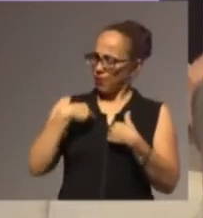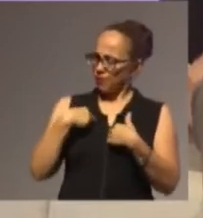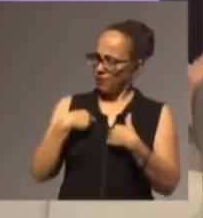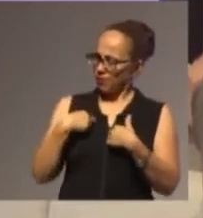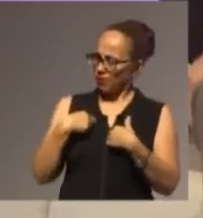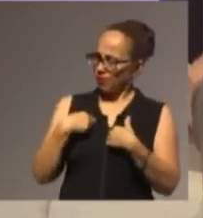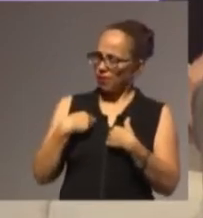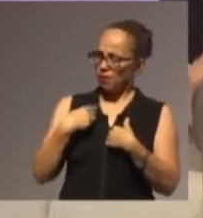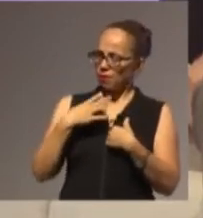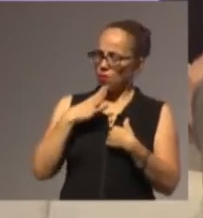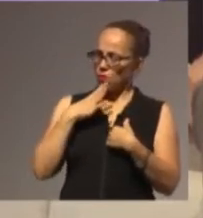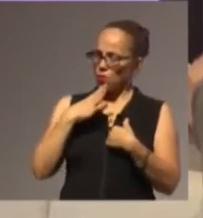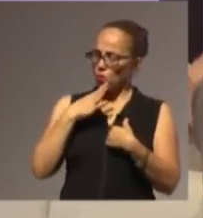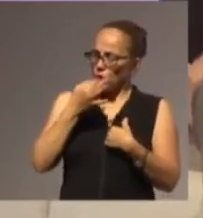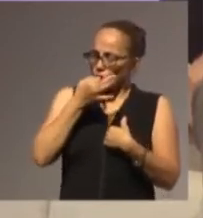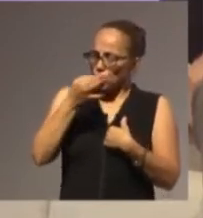pessoa.